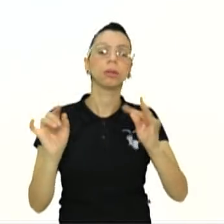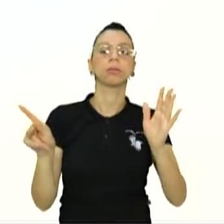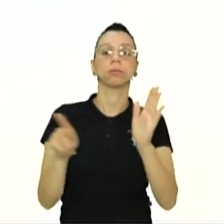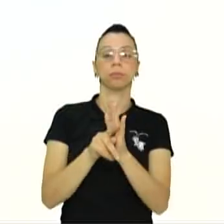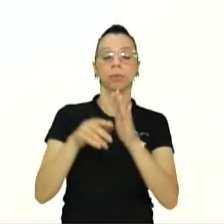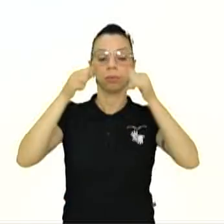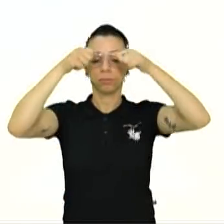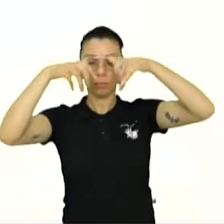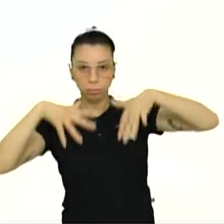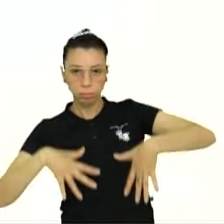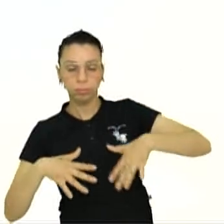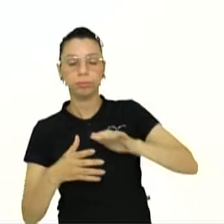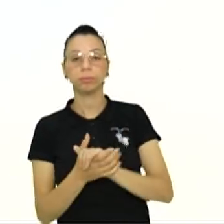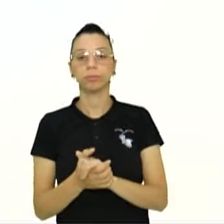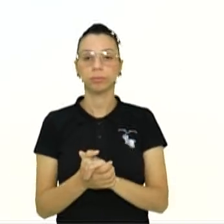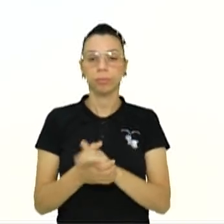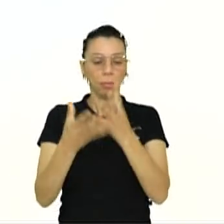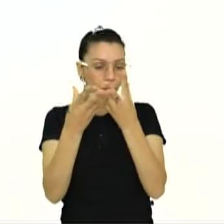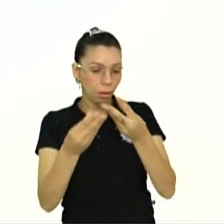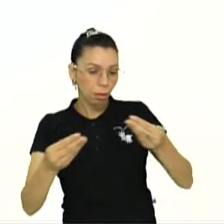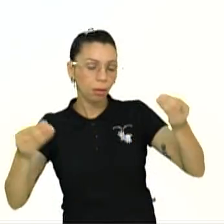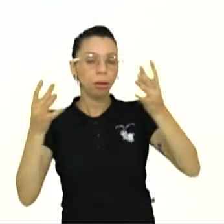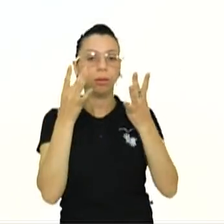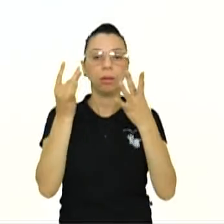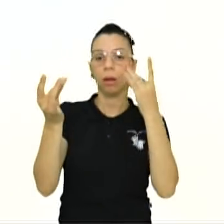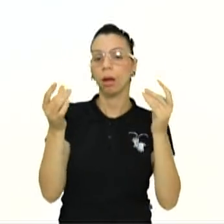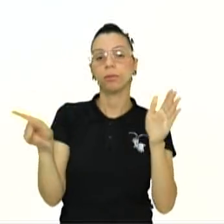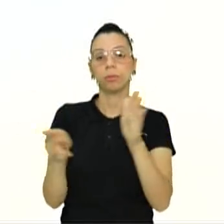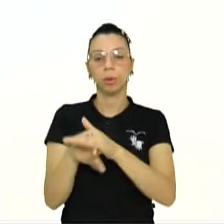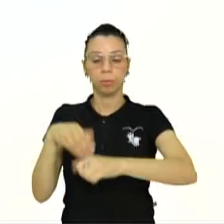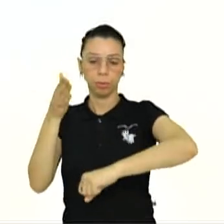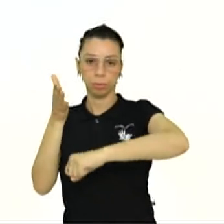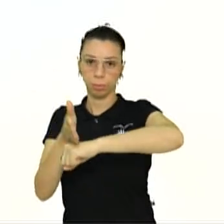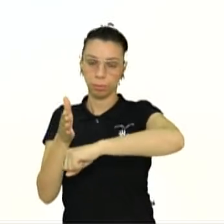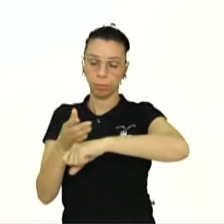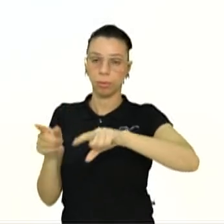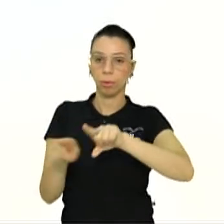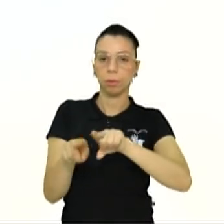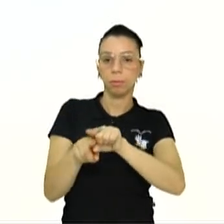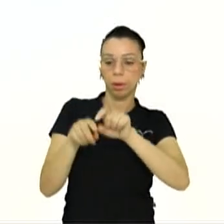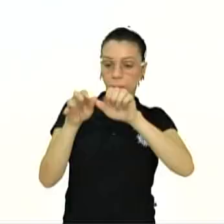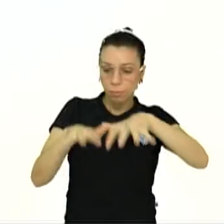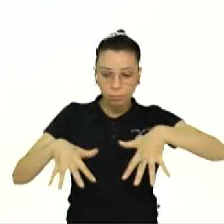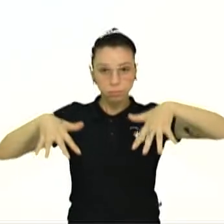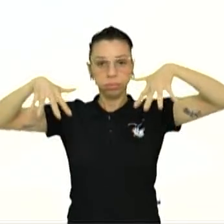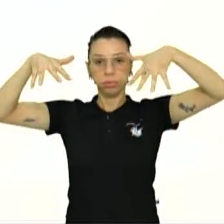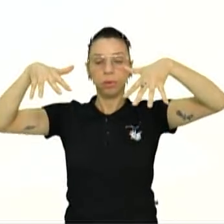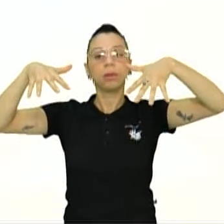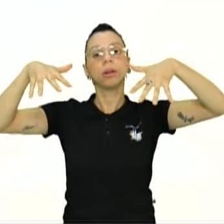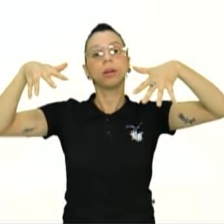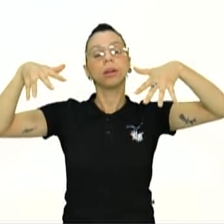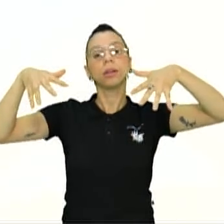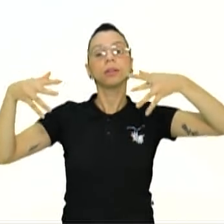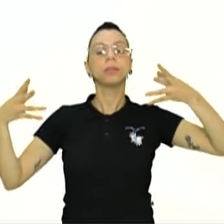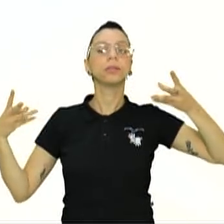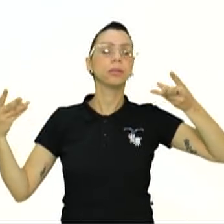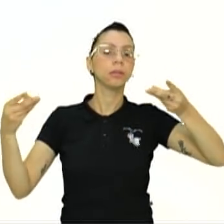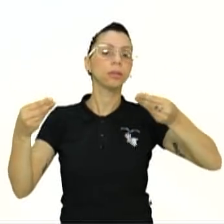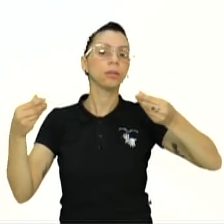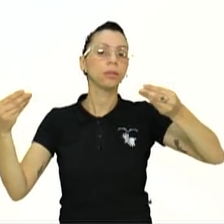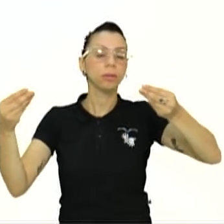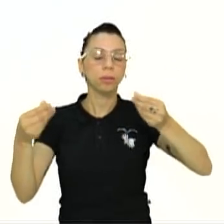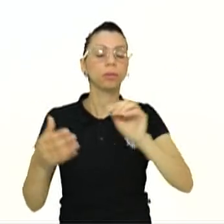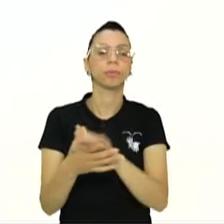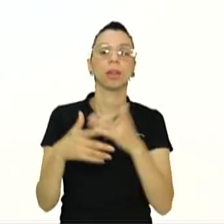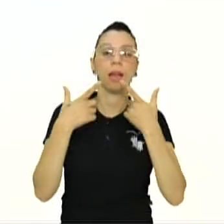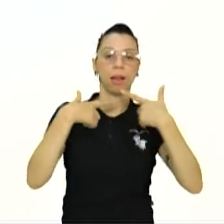dramáticas refinadas do teatro moderno, plateias sofisticadas, linguagem poética e